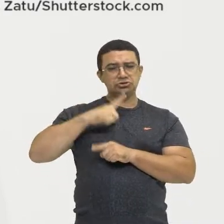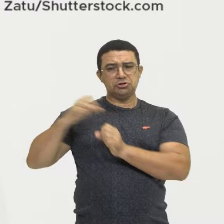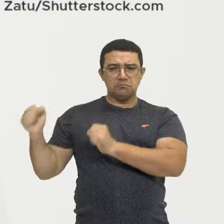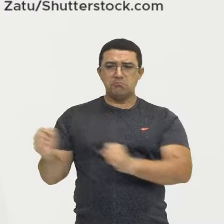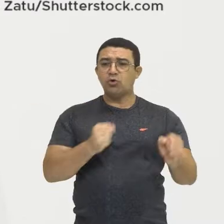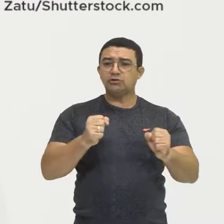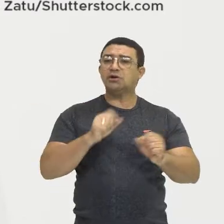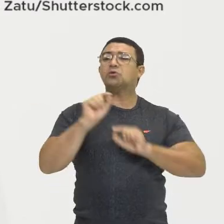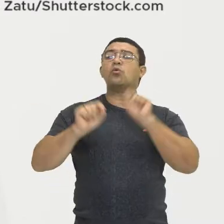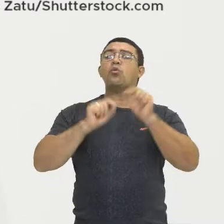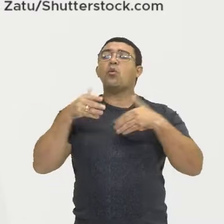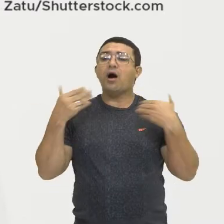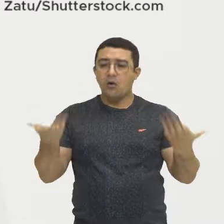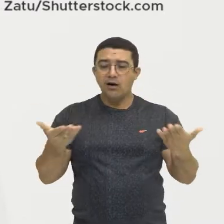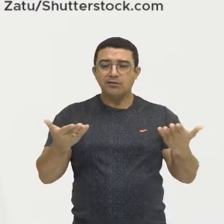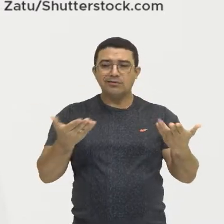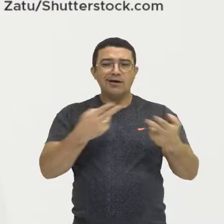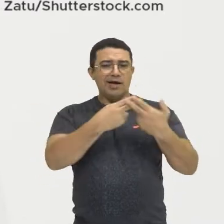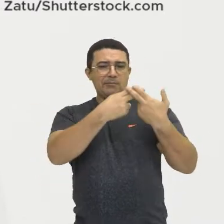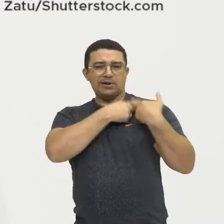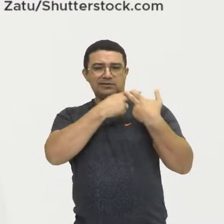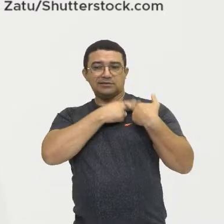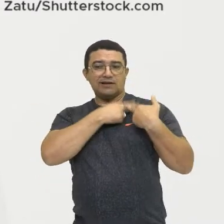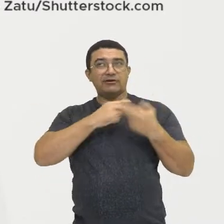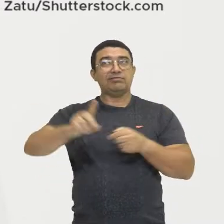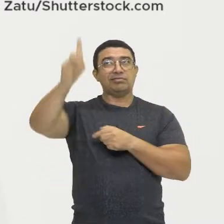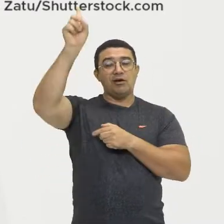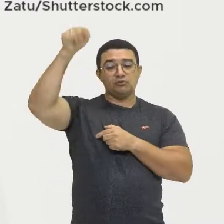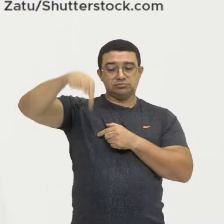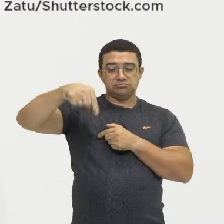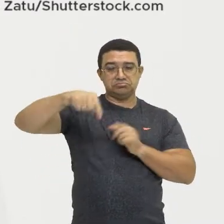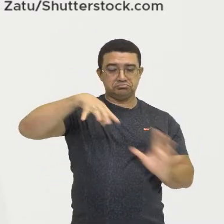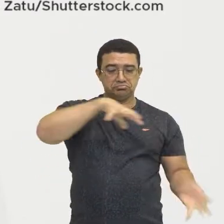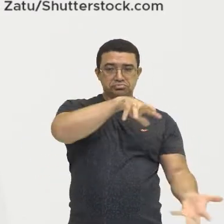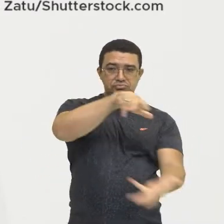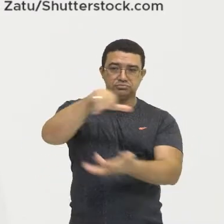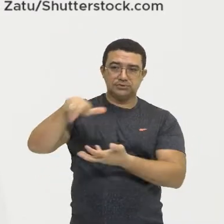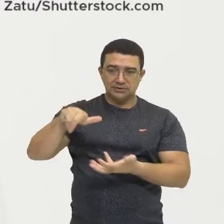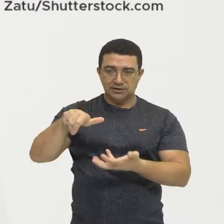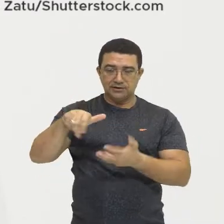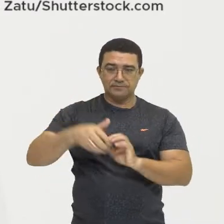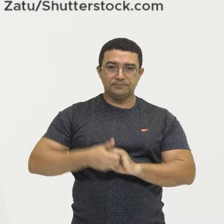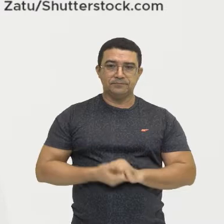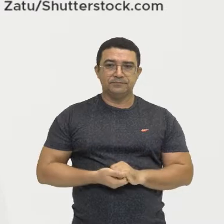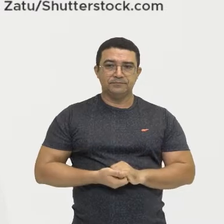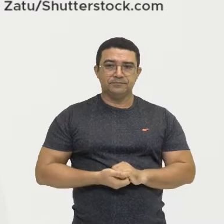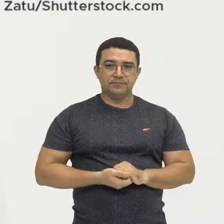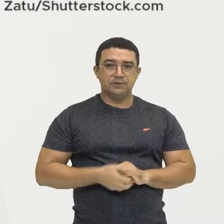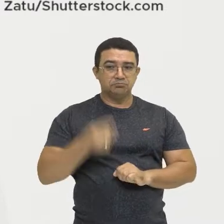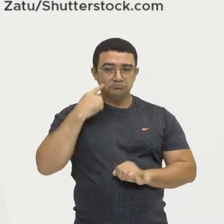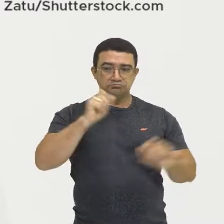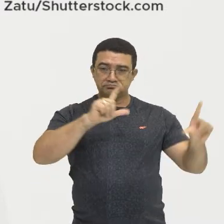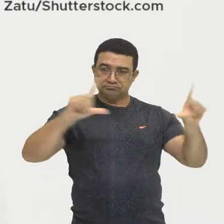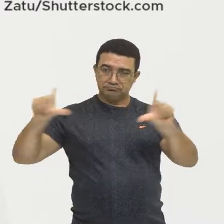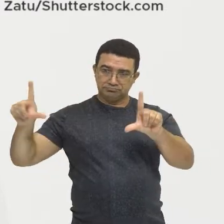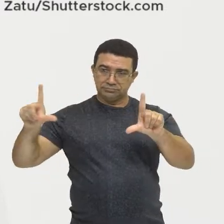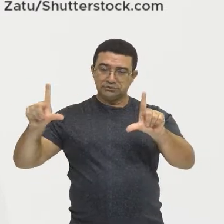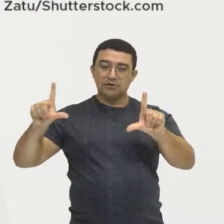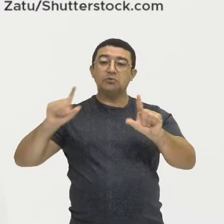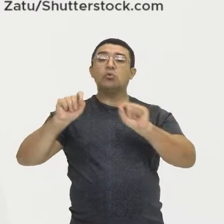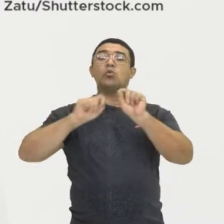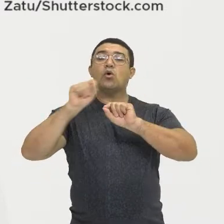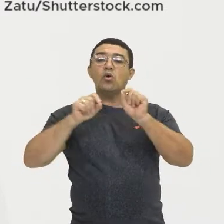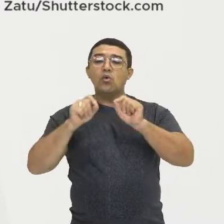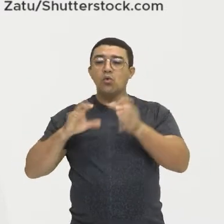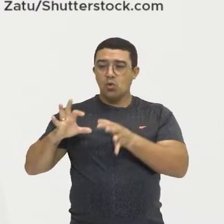poder divino. Ela representava Deus na Terra. Então, para completar este quadro, né? Este